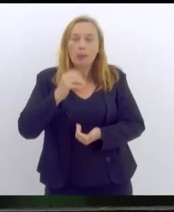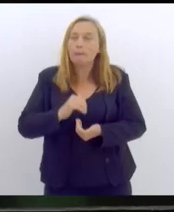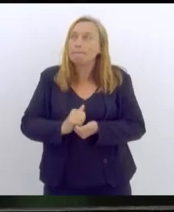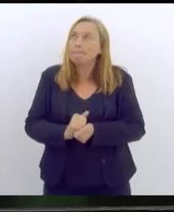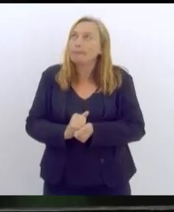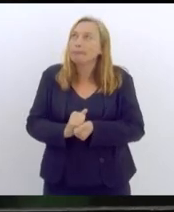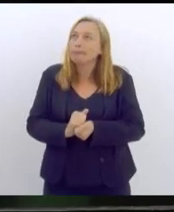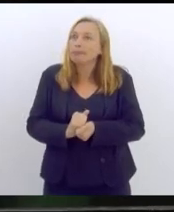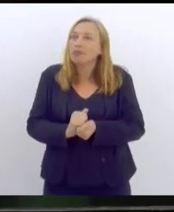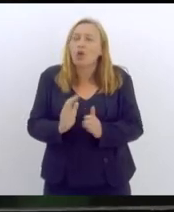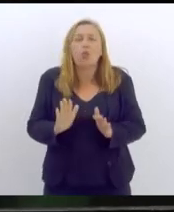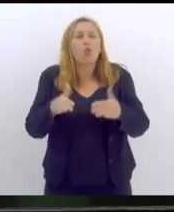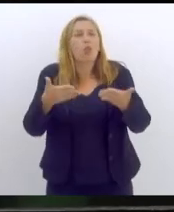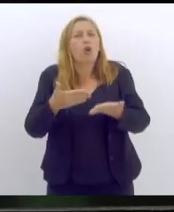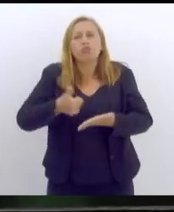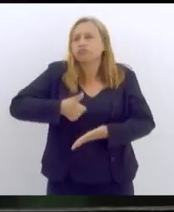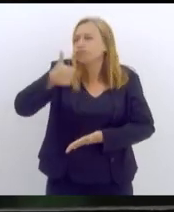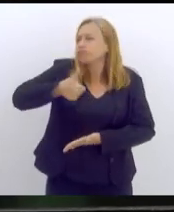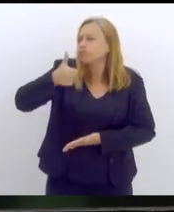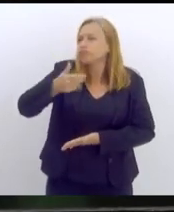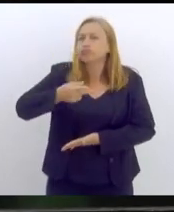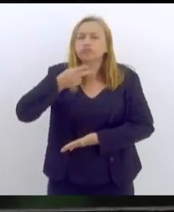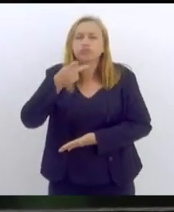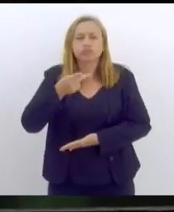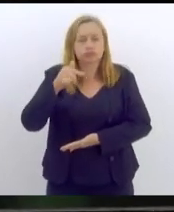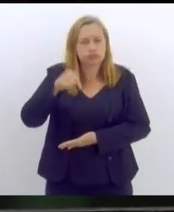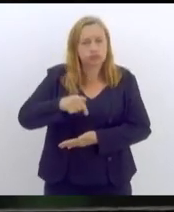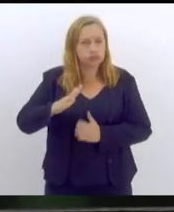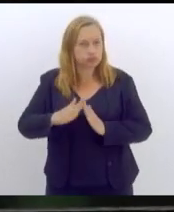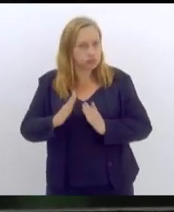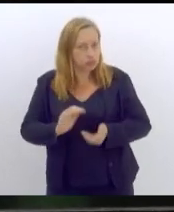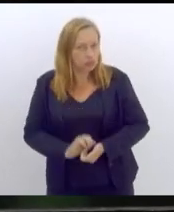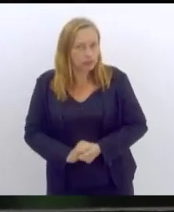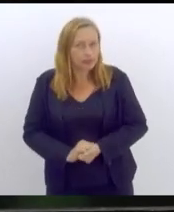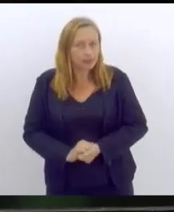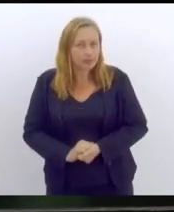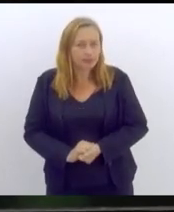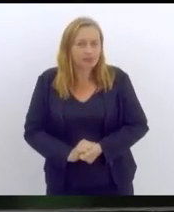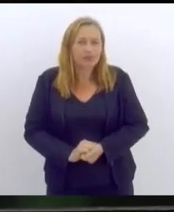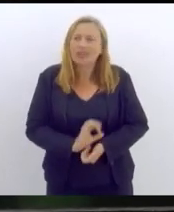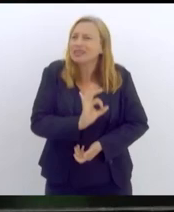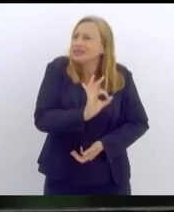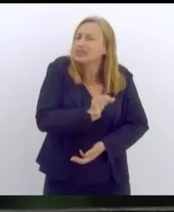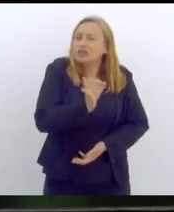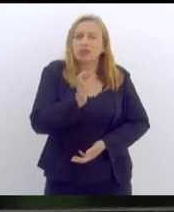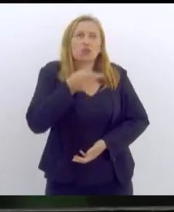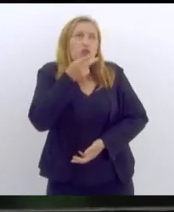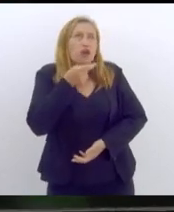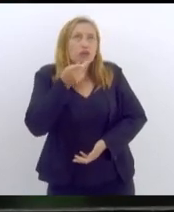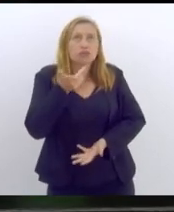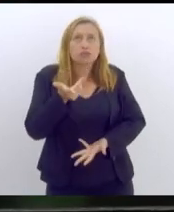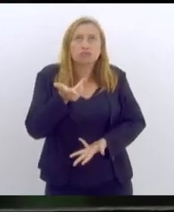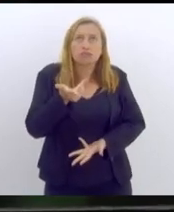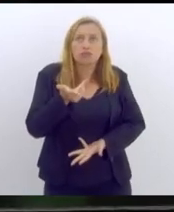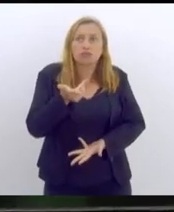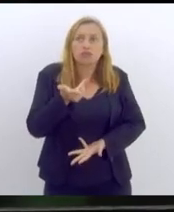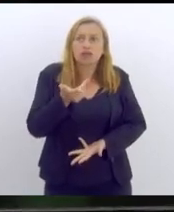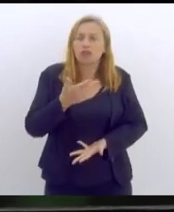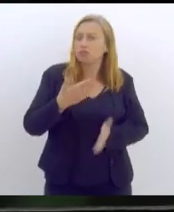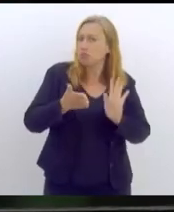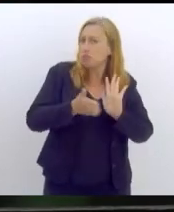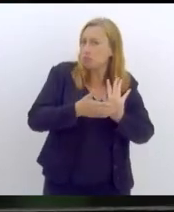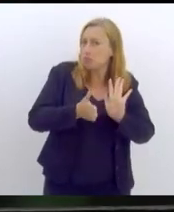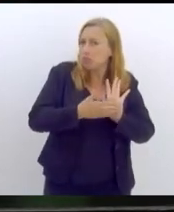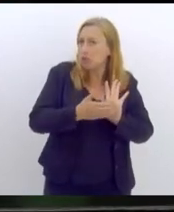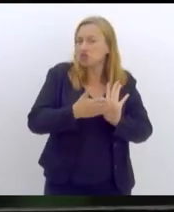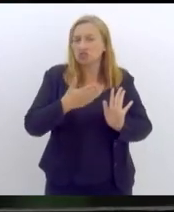qual seria o meu primeiro pronunciamento nesta casa. E, inevitavelmente, eu falaria sobre as minhas propostas